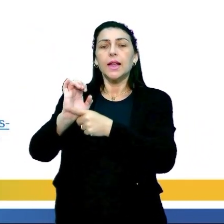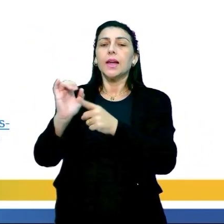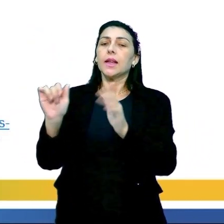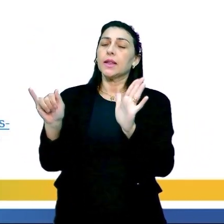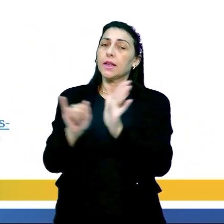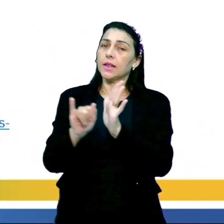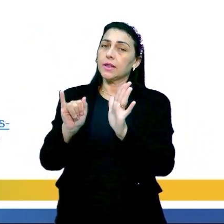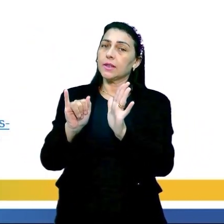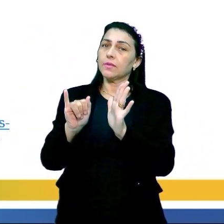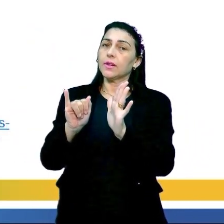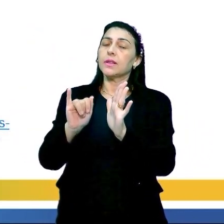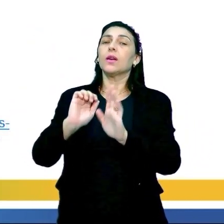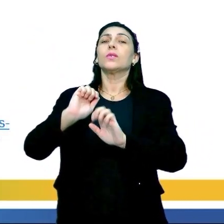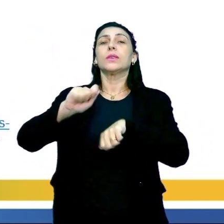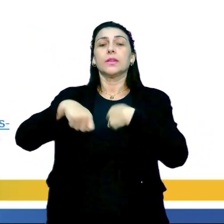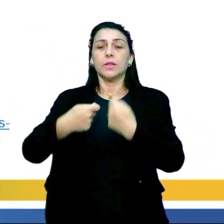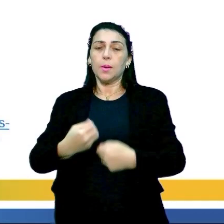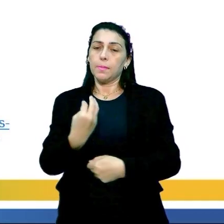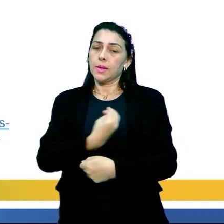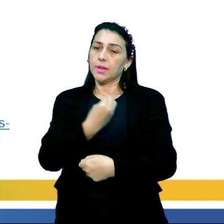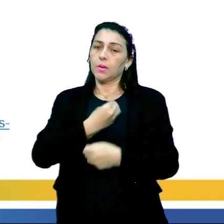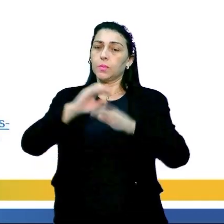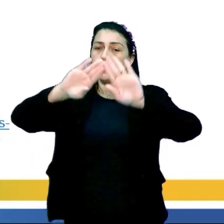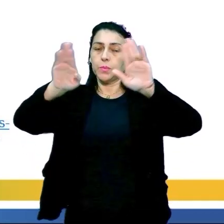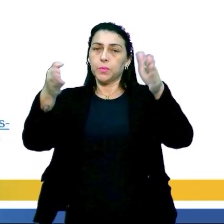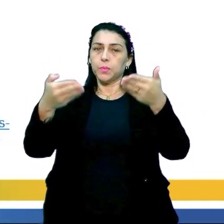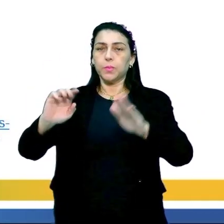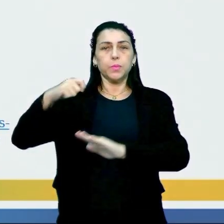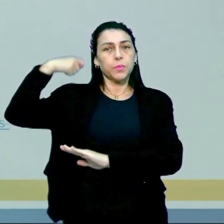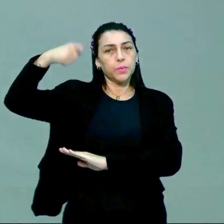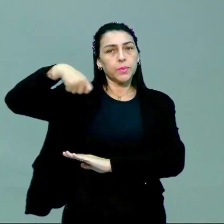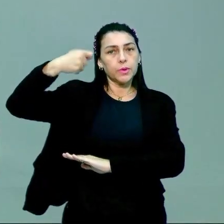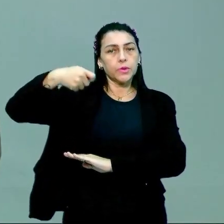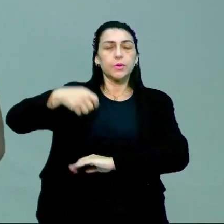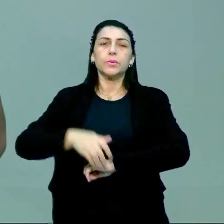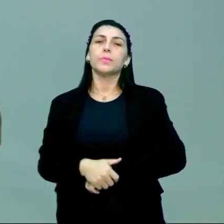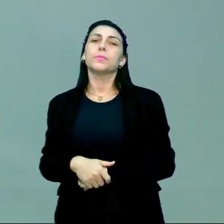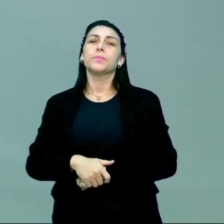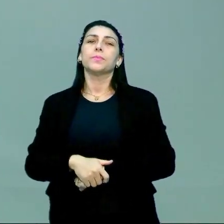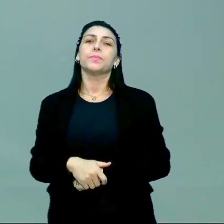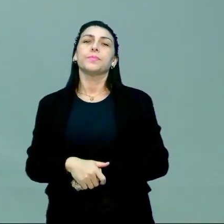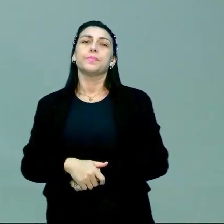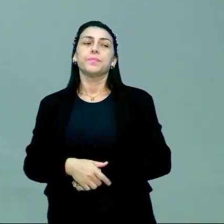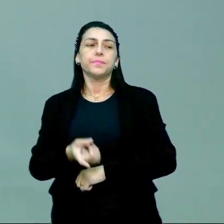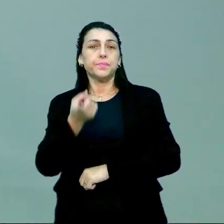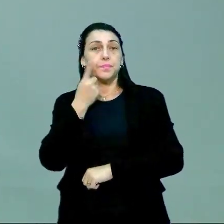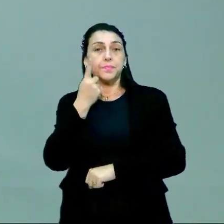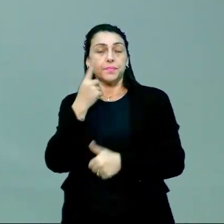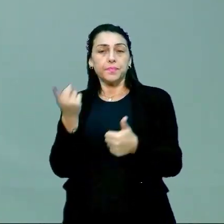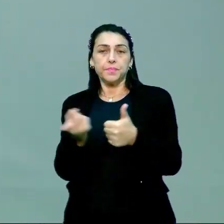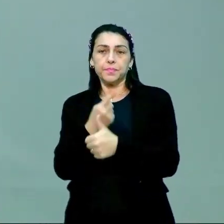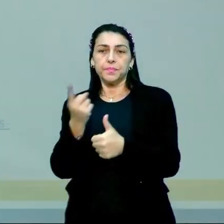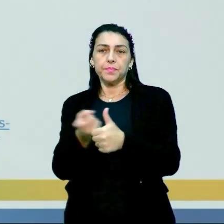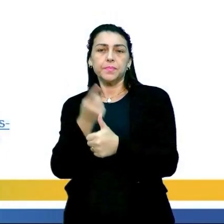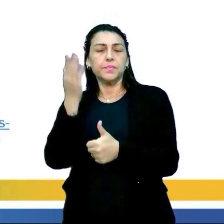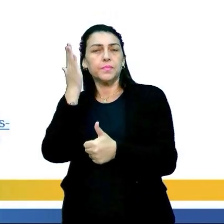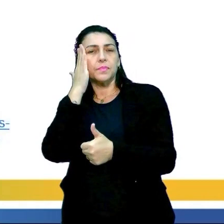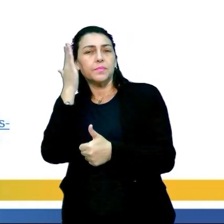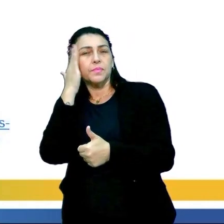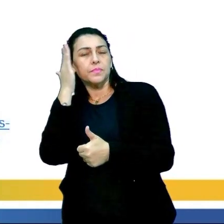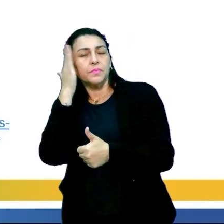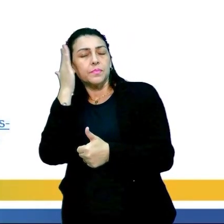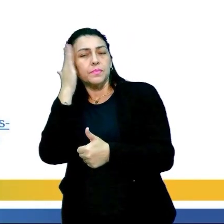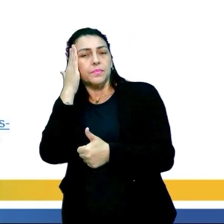de simbologias presentes nos monumentos artísticos. Então, olha só, vamos primeiro entender